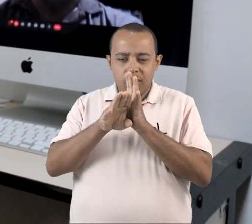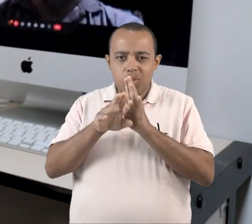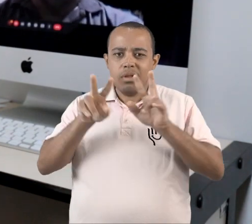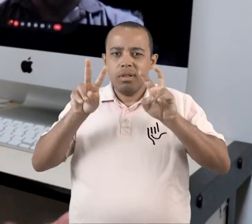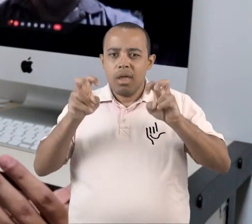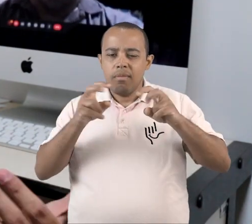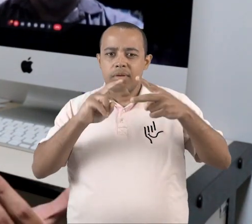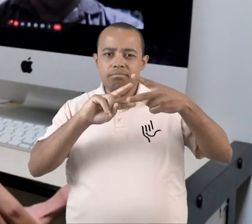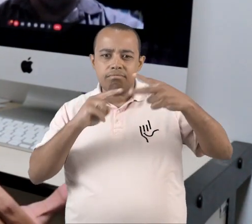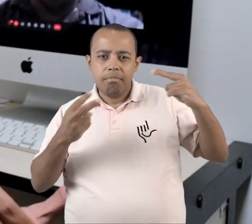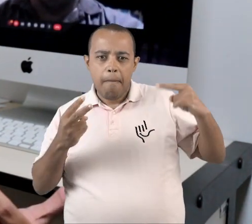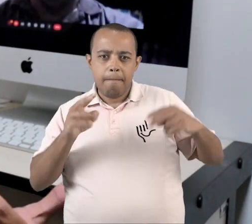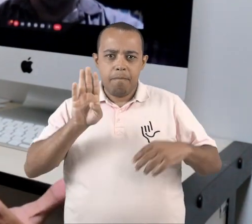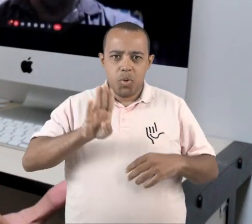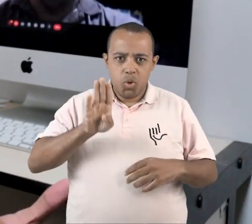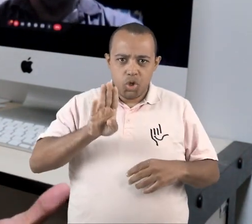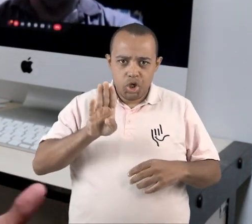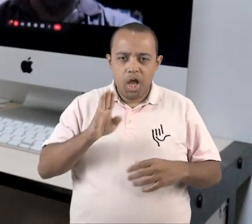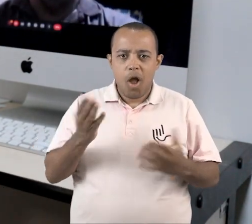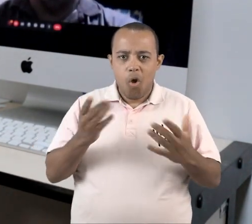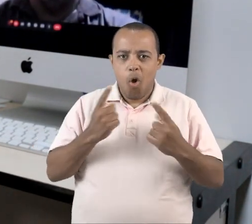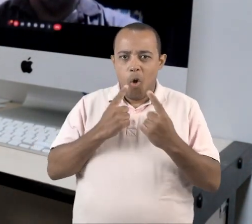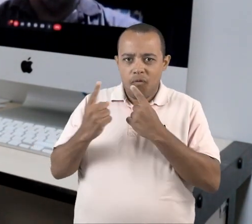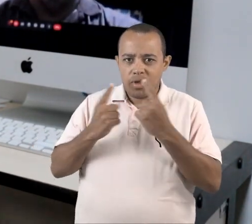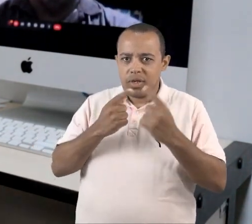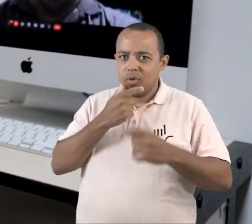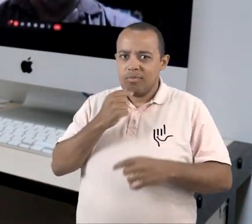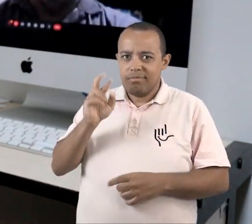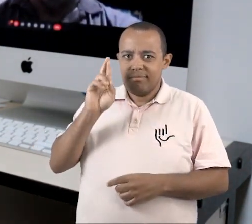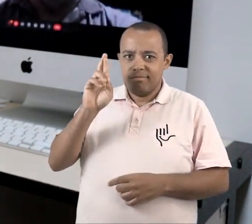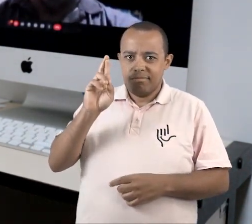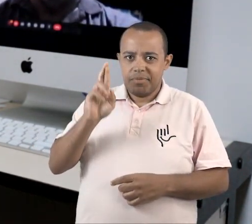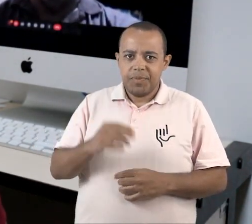biologia. Eu vou conversar agora com o professor Wander, que é coordenador do evento.